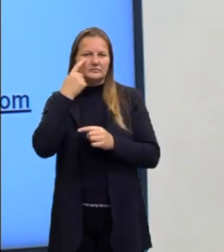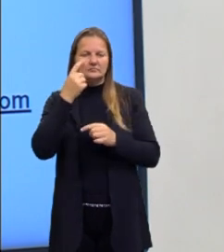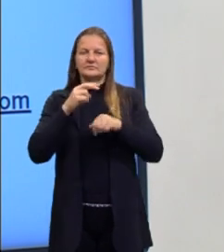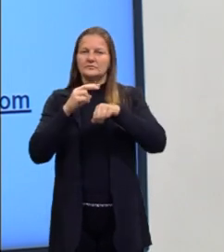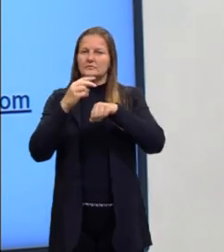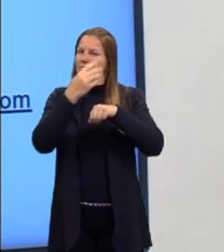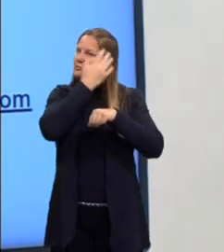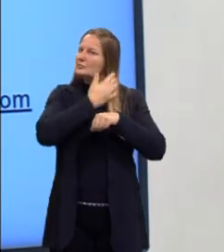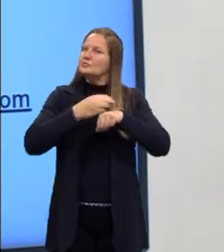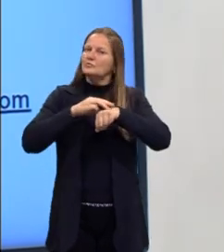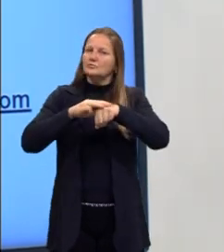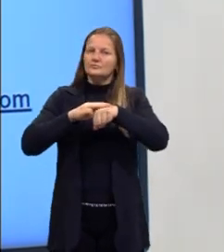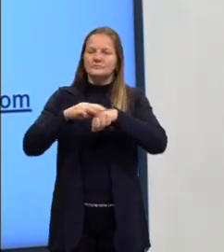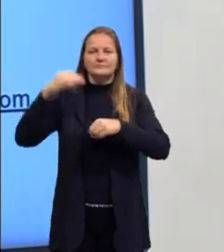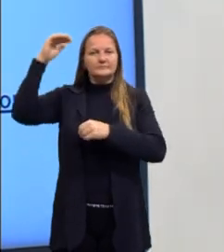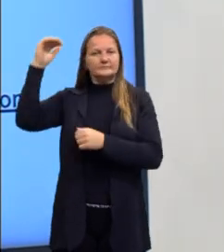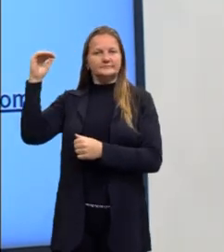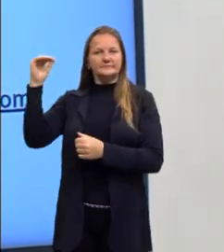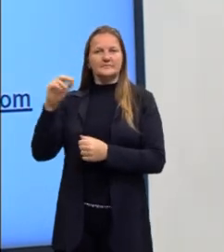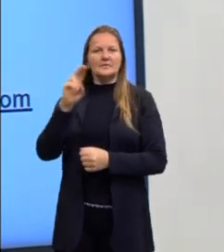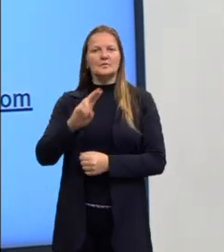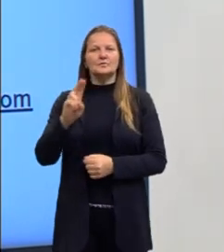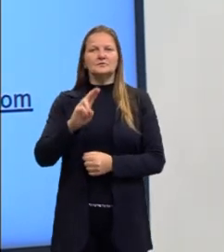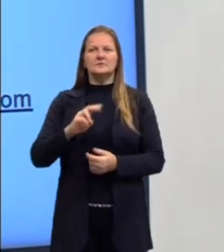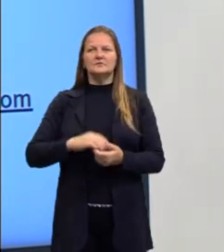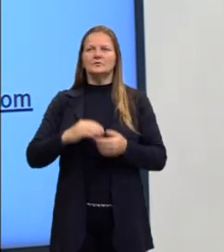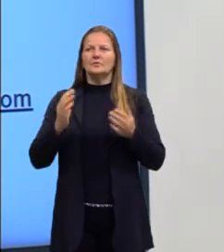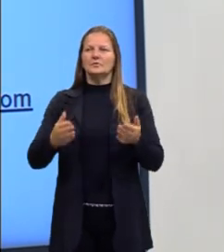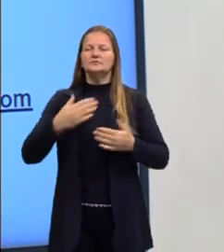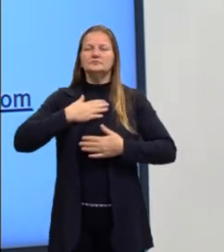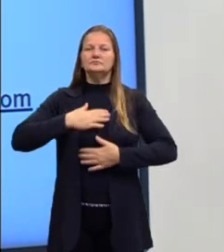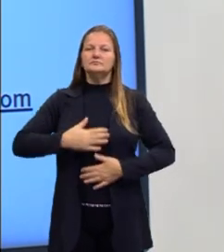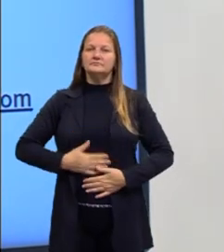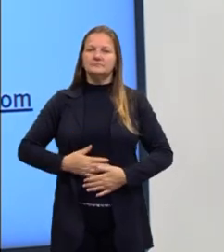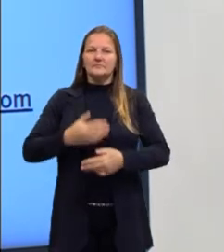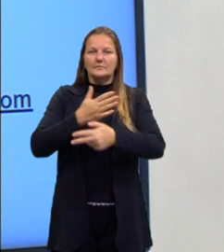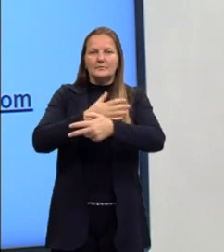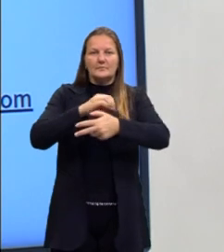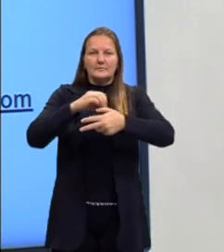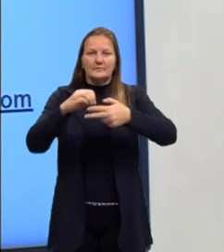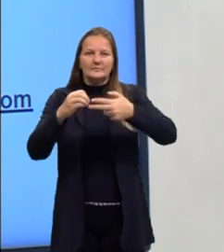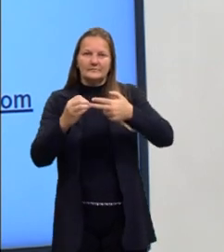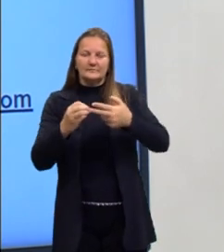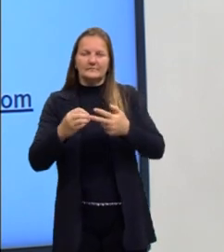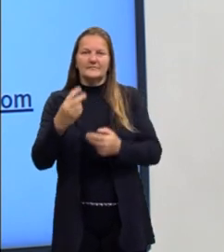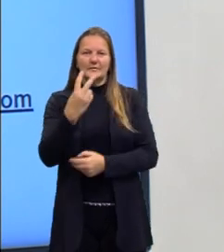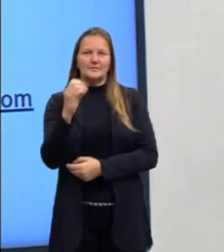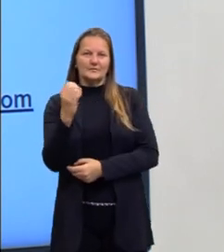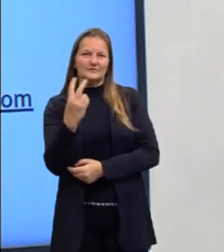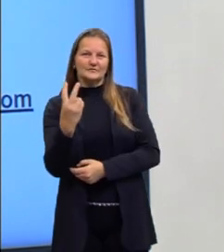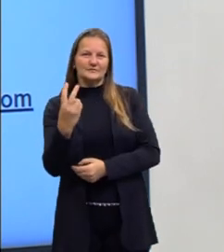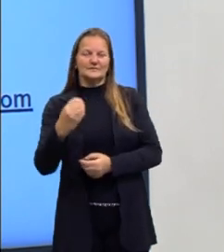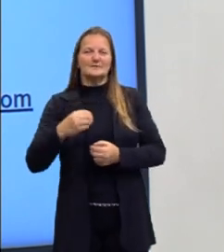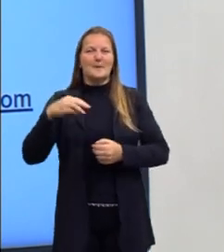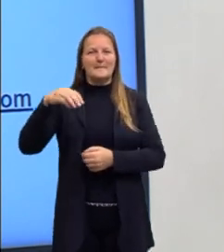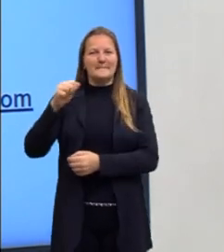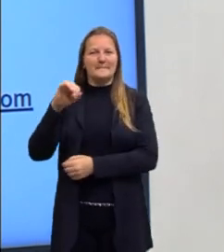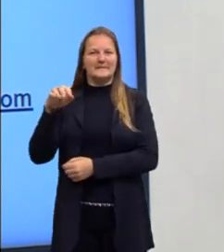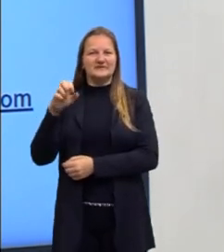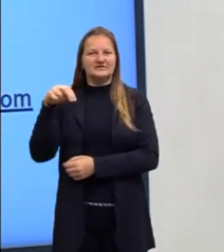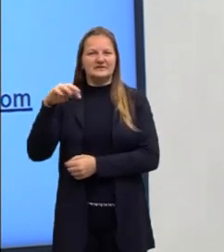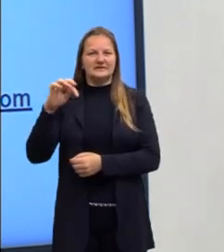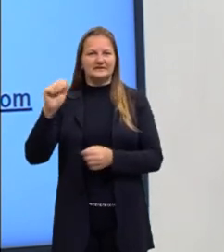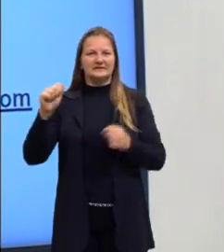castanhos estatura mediana e eu estou usando hoje a camiseta do projeto para Enem 2022 na cor Magenta E uma